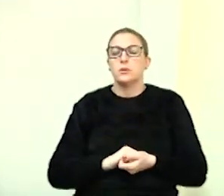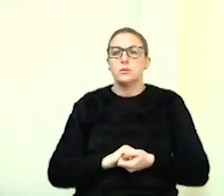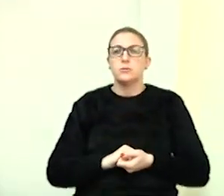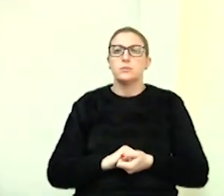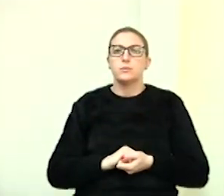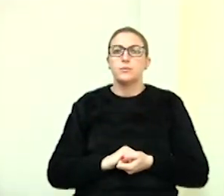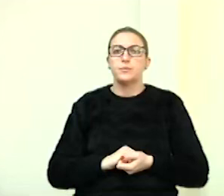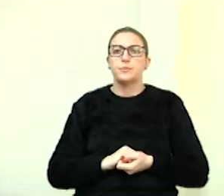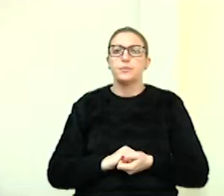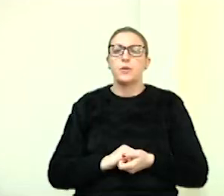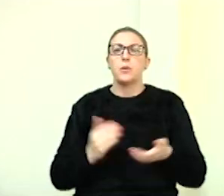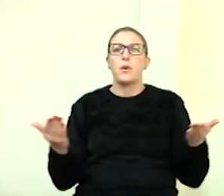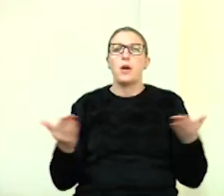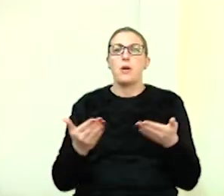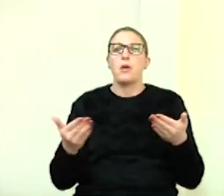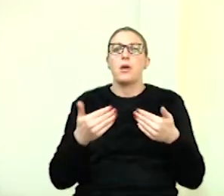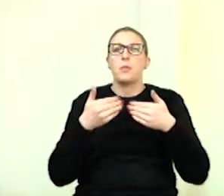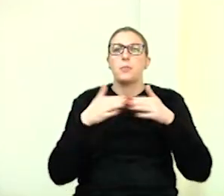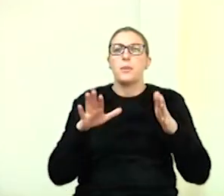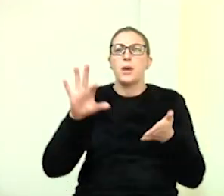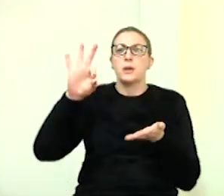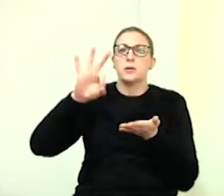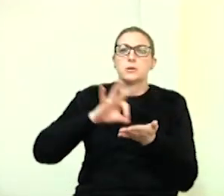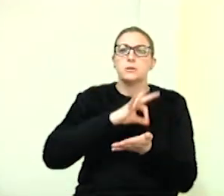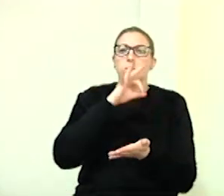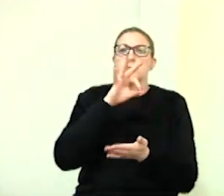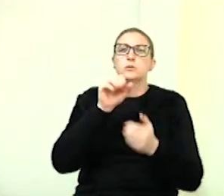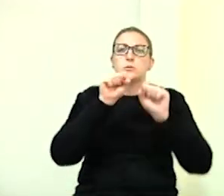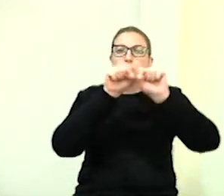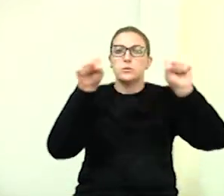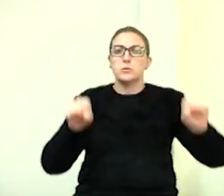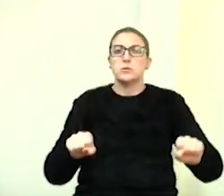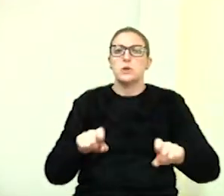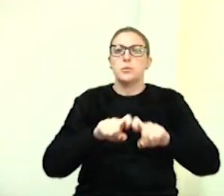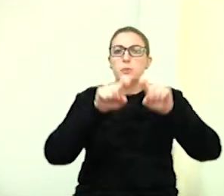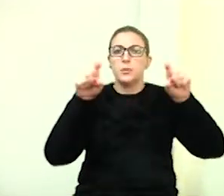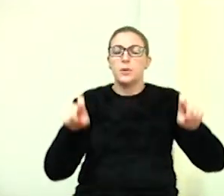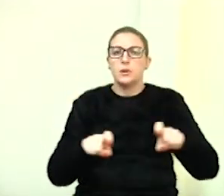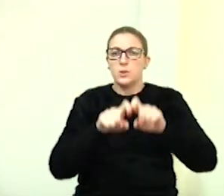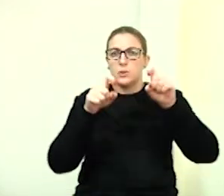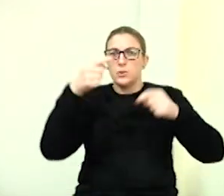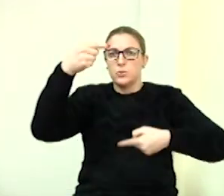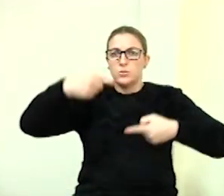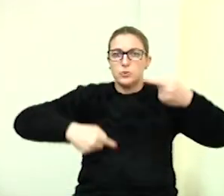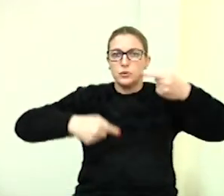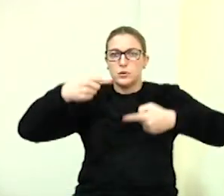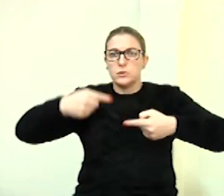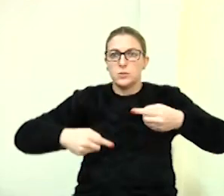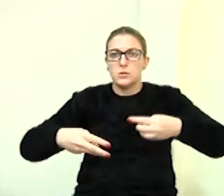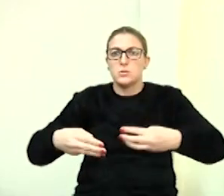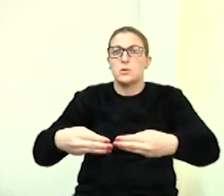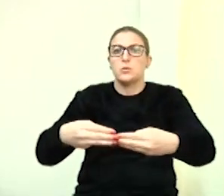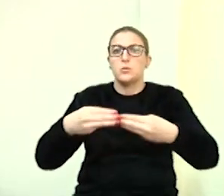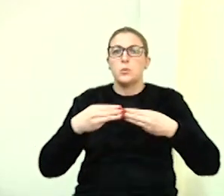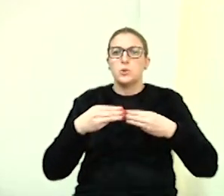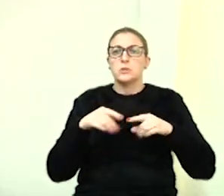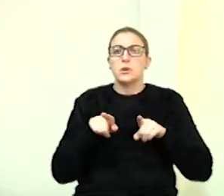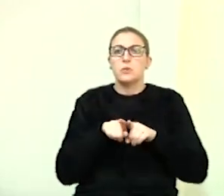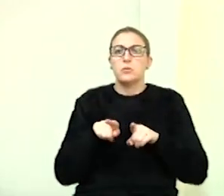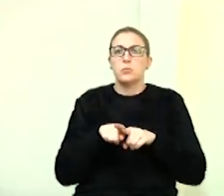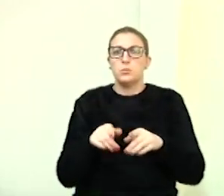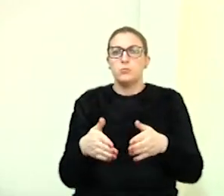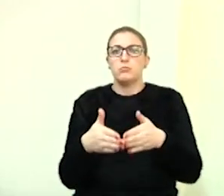Estão abertas as inscrições pelo sistema eletrônico para discussão da moção e do requerimento no sistema.